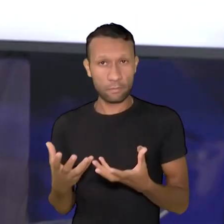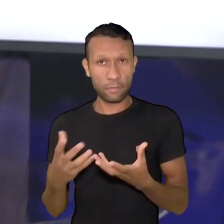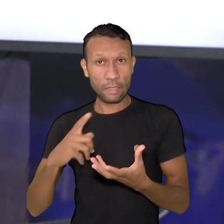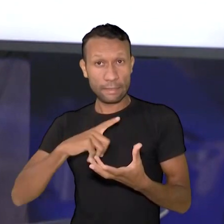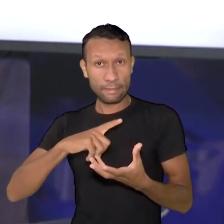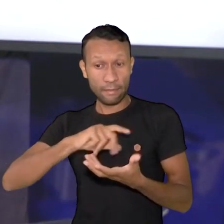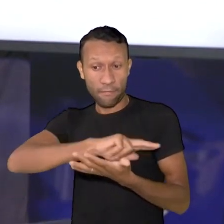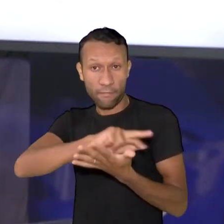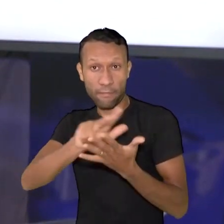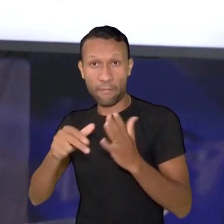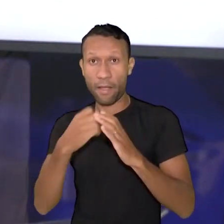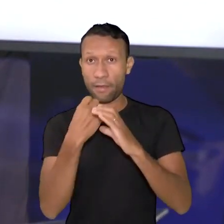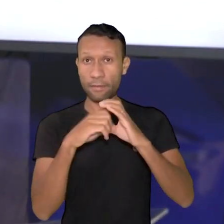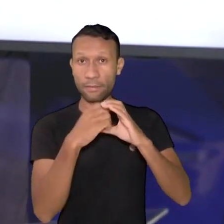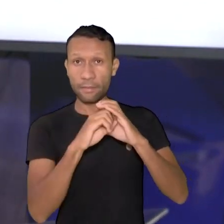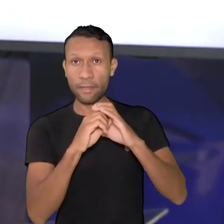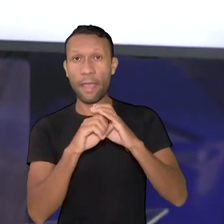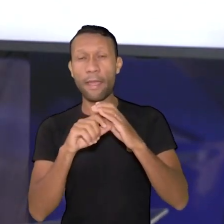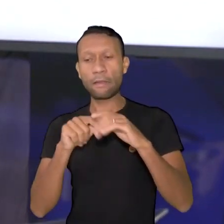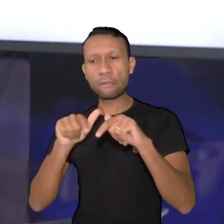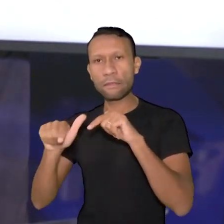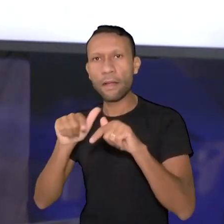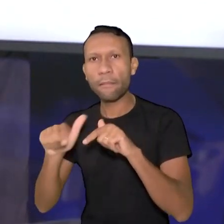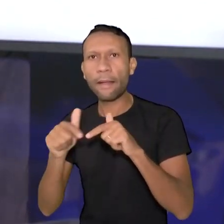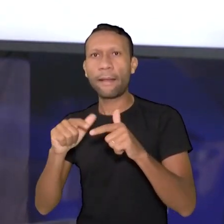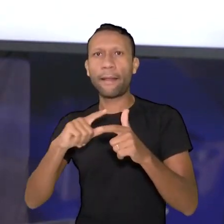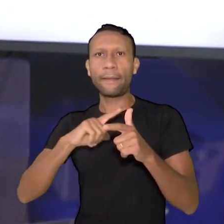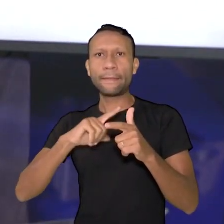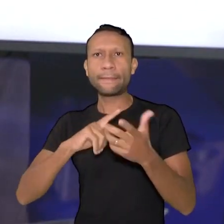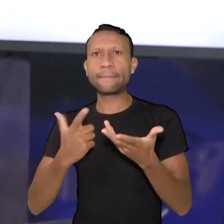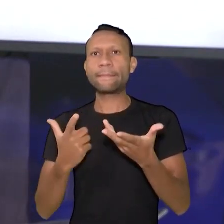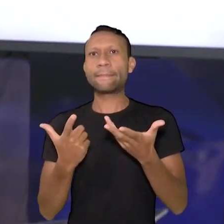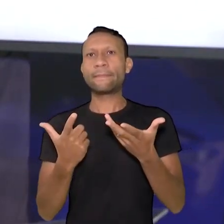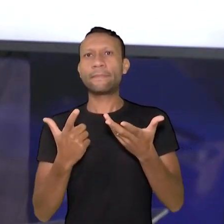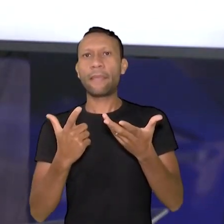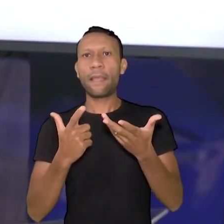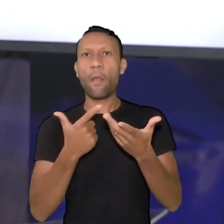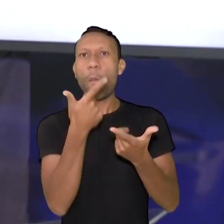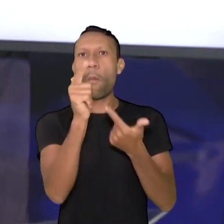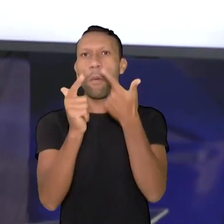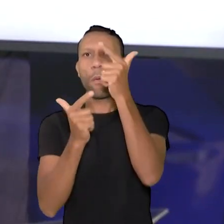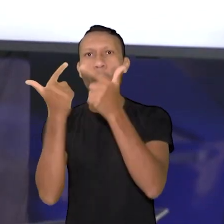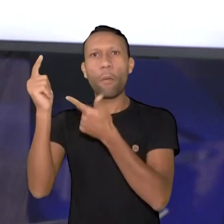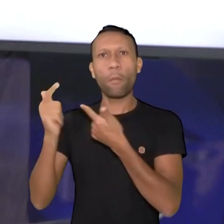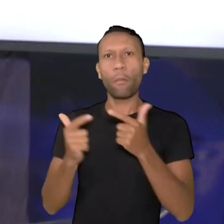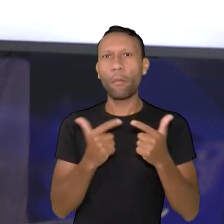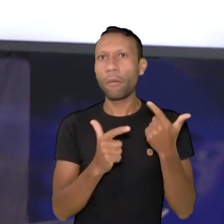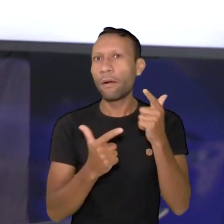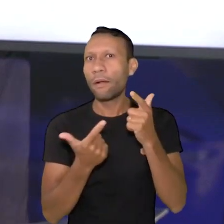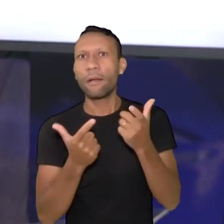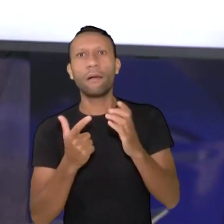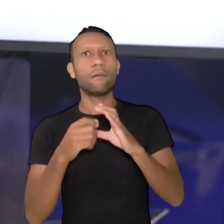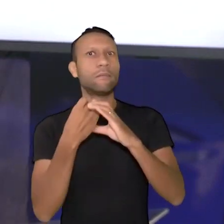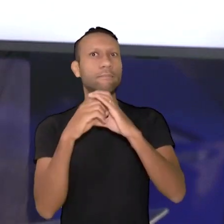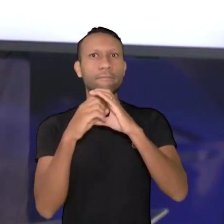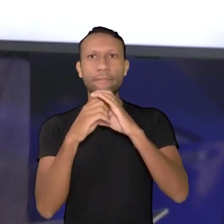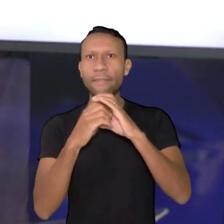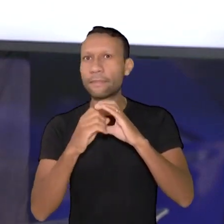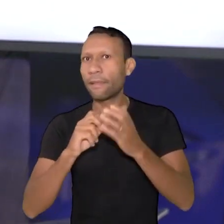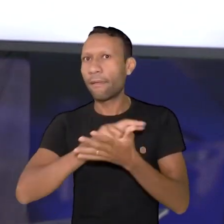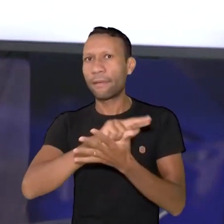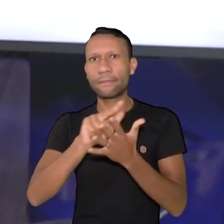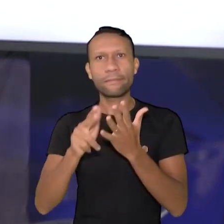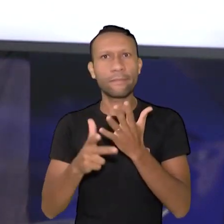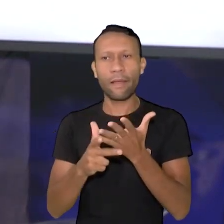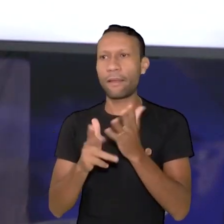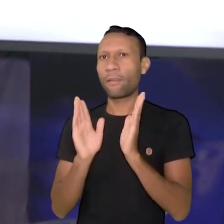tenho várias células trabalhando, eu tenho um líquido lá, eu tenho resquícios de outra célula, que são as plaquetas, eu tenho várias estruturas fazendo